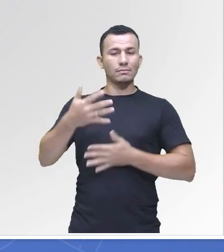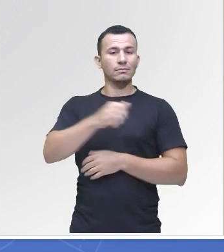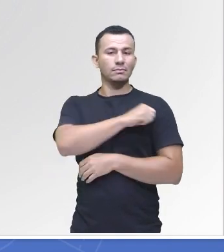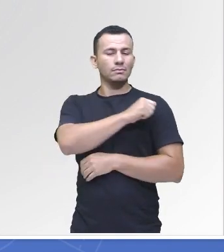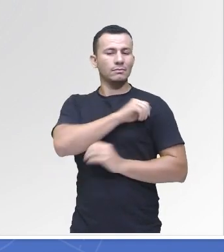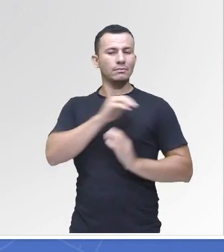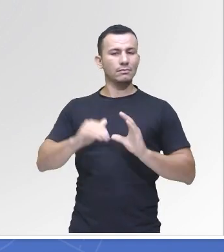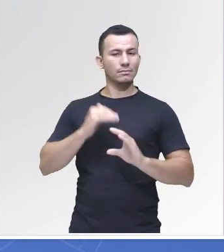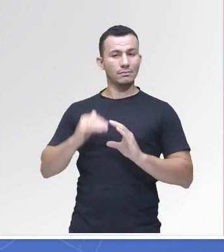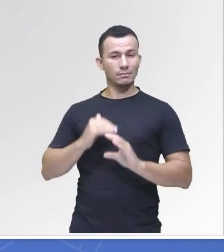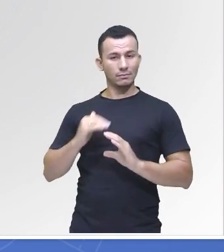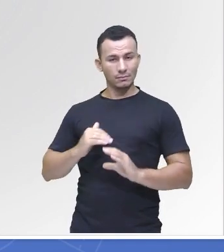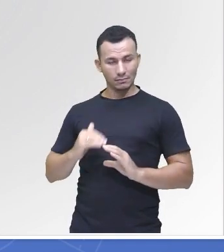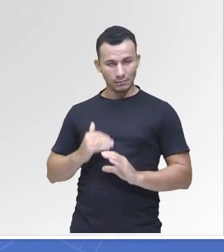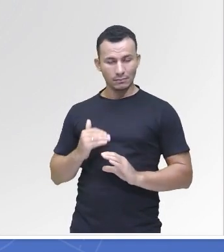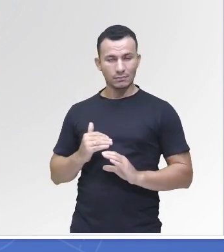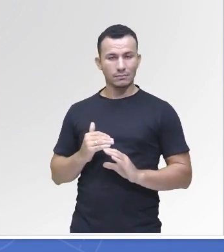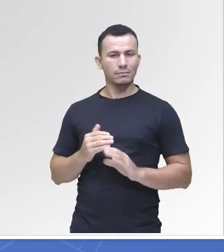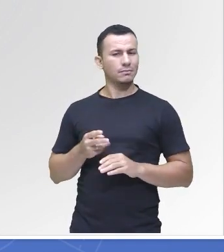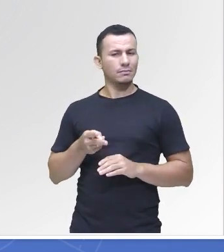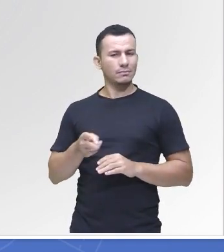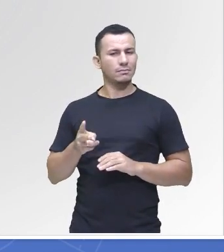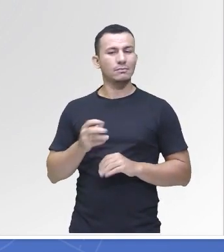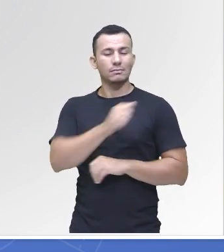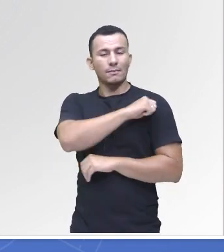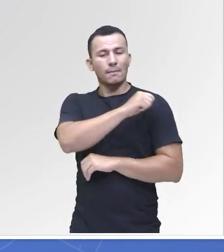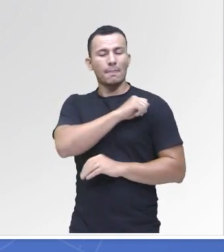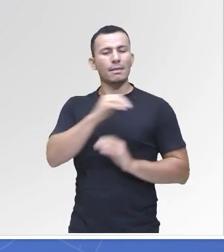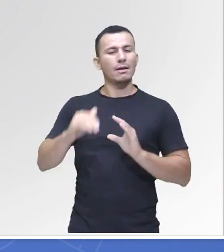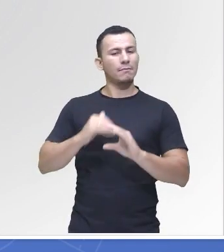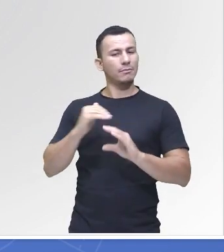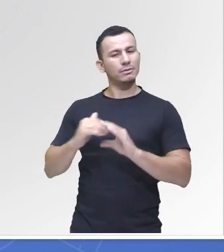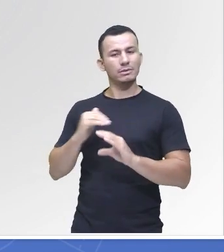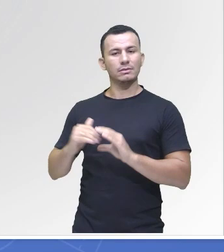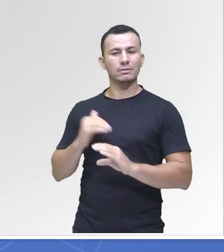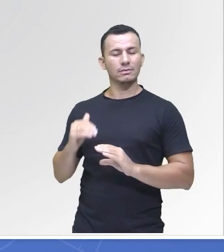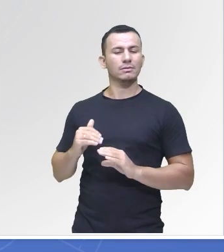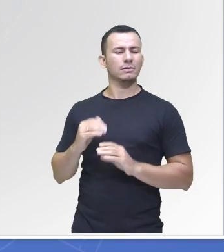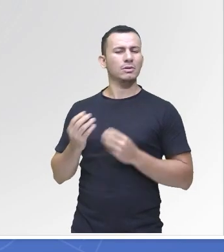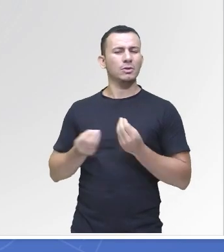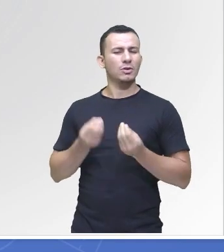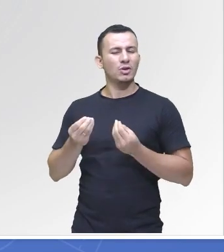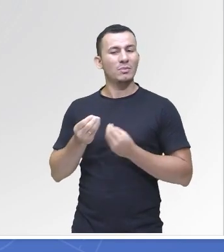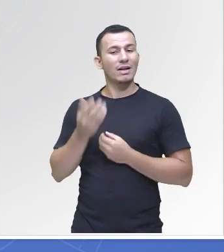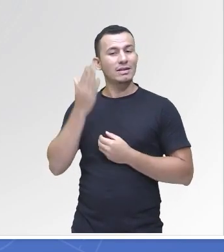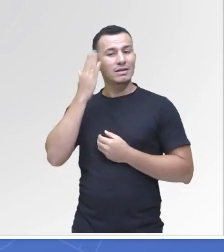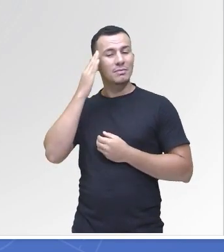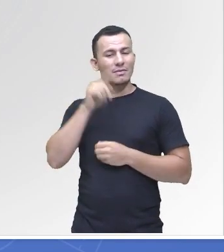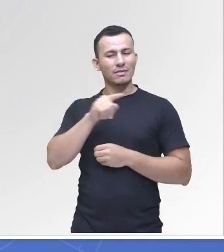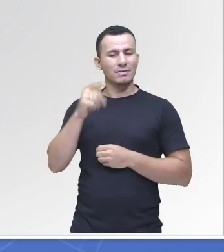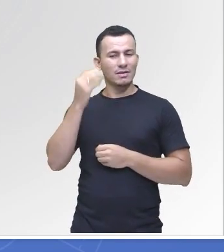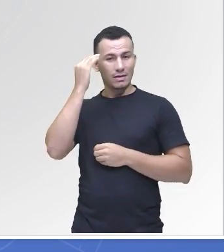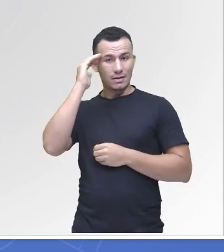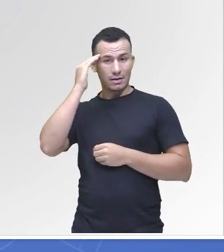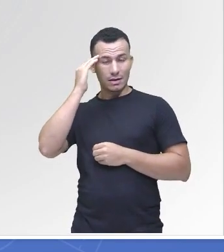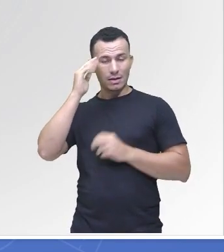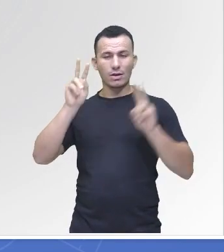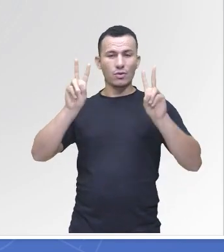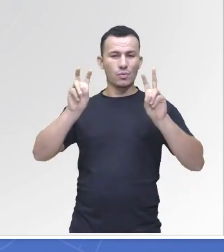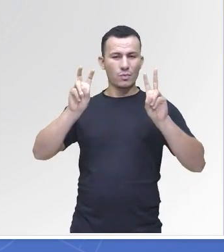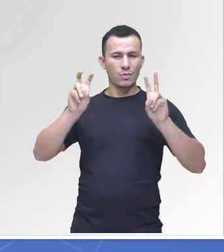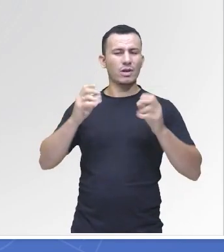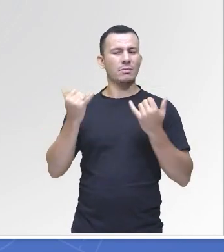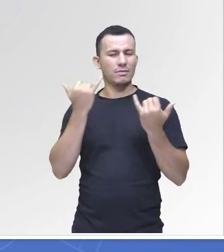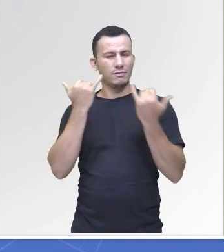nossos alunos, né? Então, a gente conta sempre com a participação de vocês, para a gente entender se vocês conseguiram ali captar a mensagem